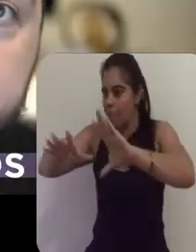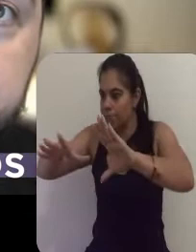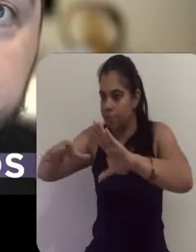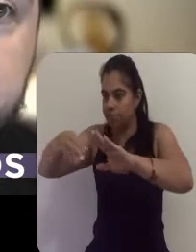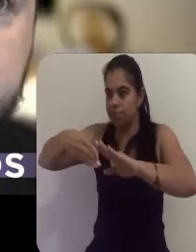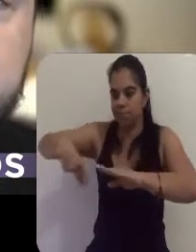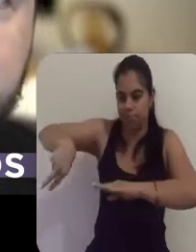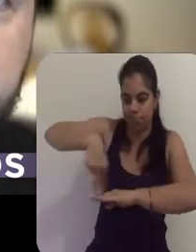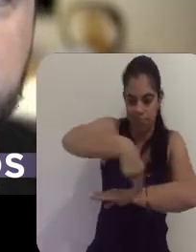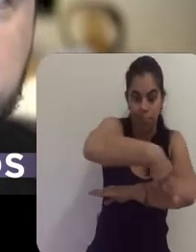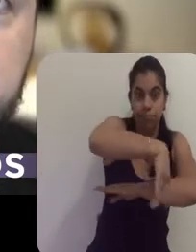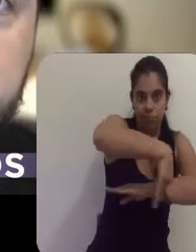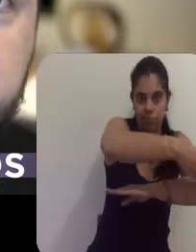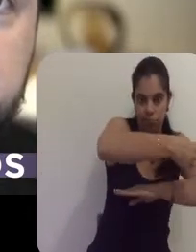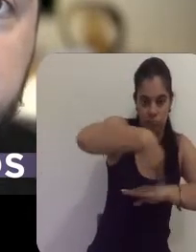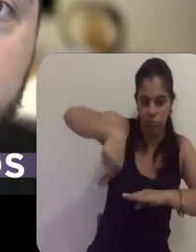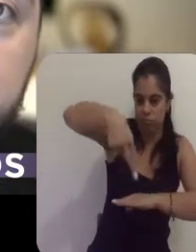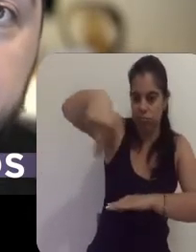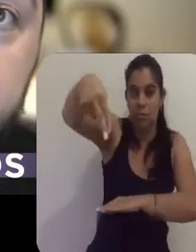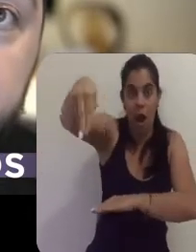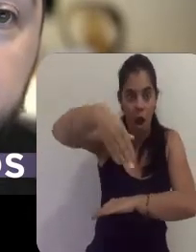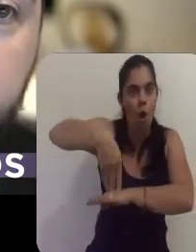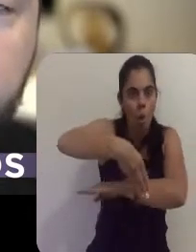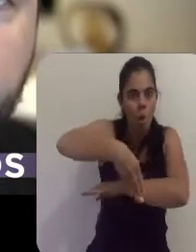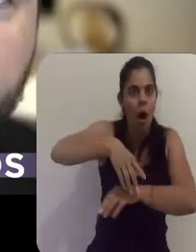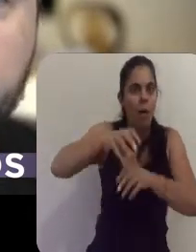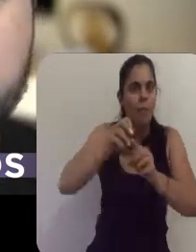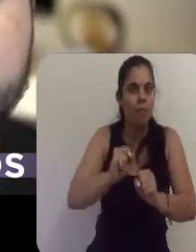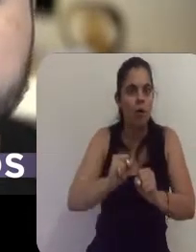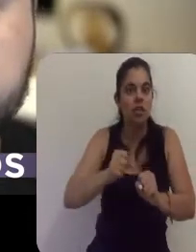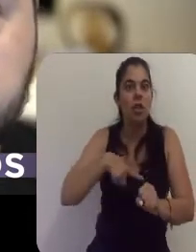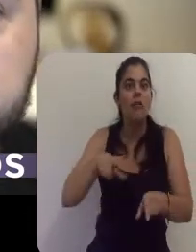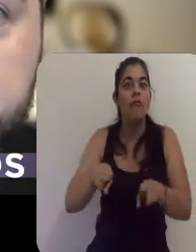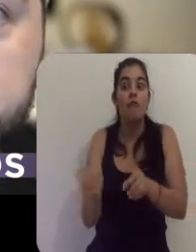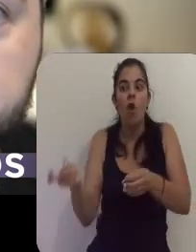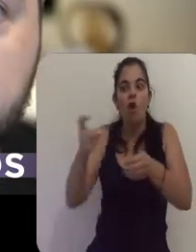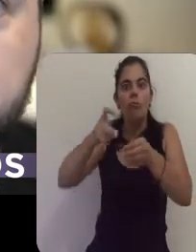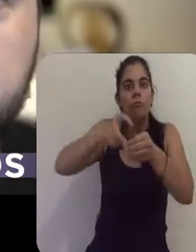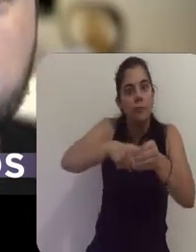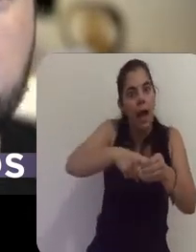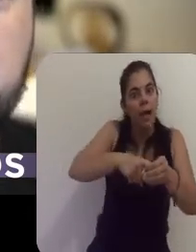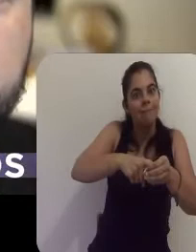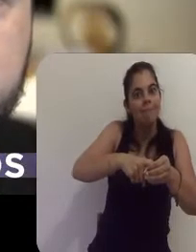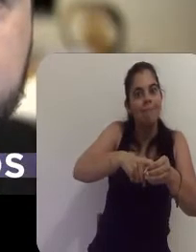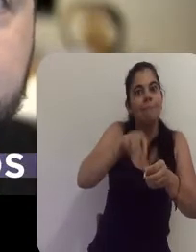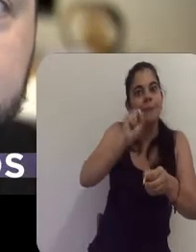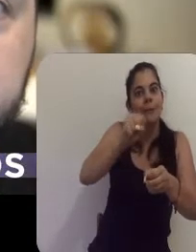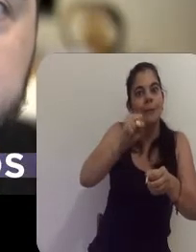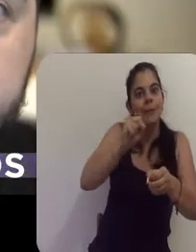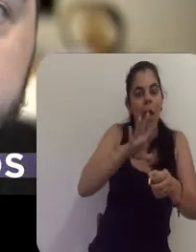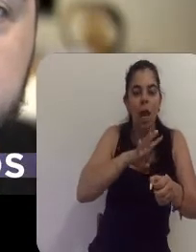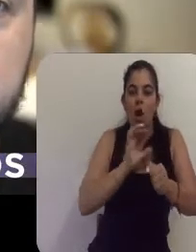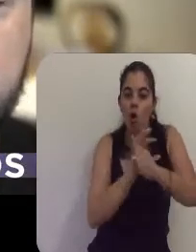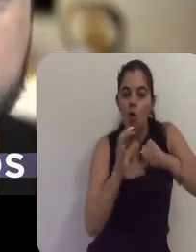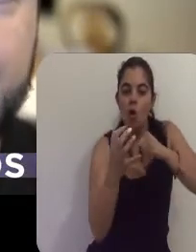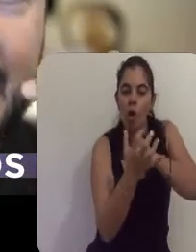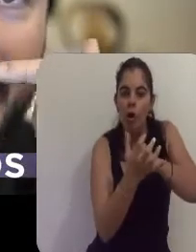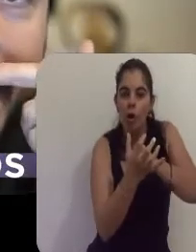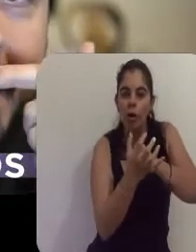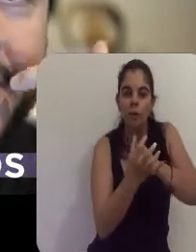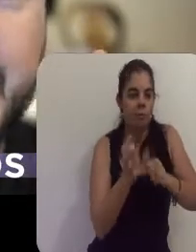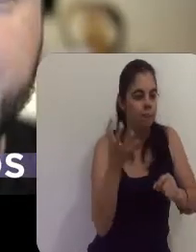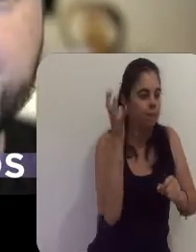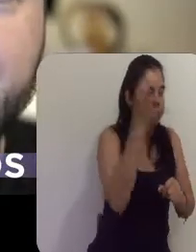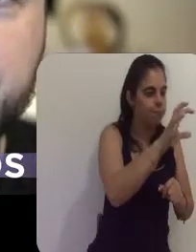disso, se você libera as pessoas para circularem de novo, o coronavírus volta a circular e pode reinfectar pessoas. E